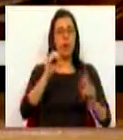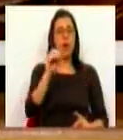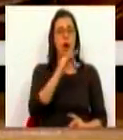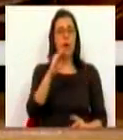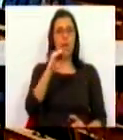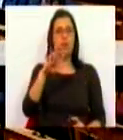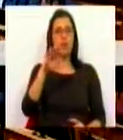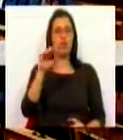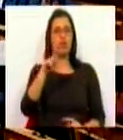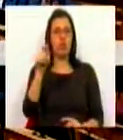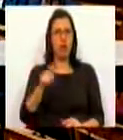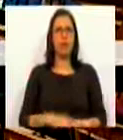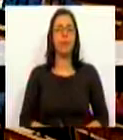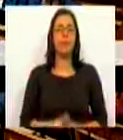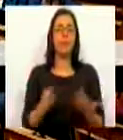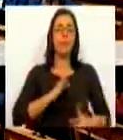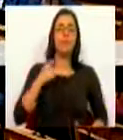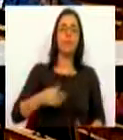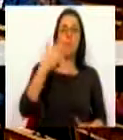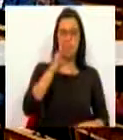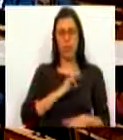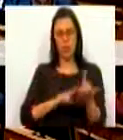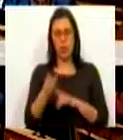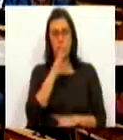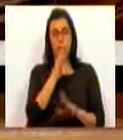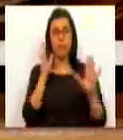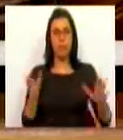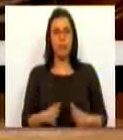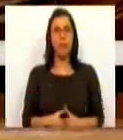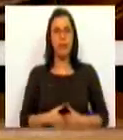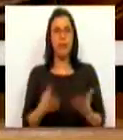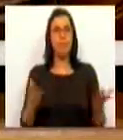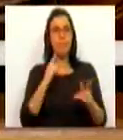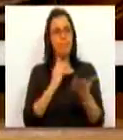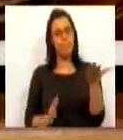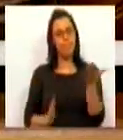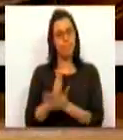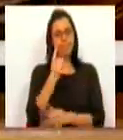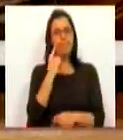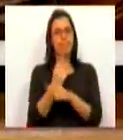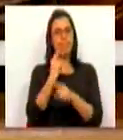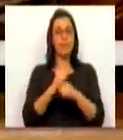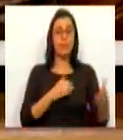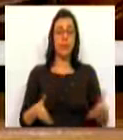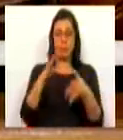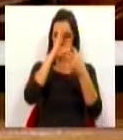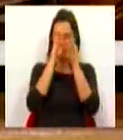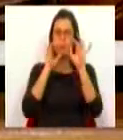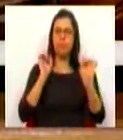offshores. Senhor Presidente, senhores deputados, prosseguiremos no nosso caminho de